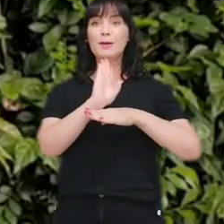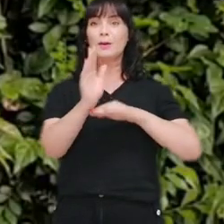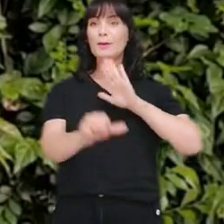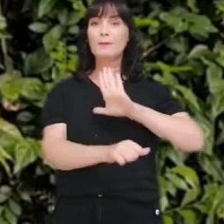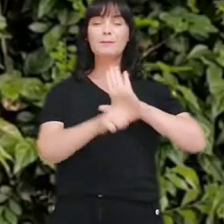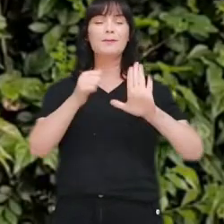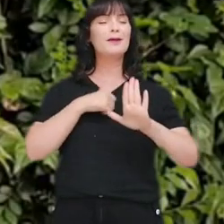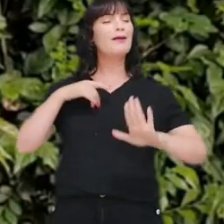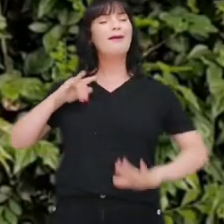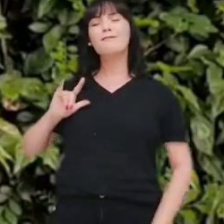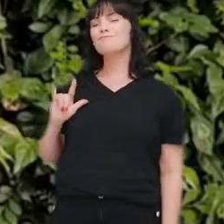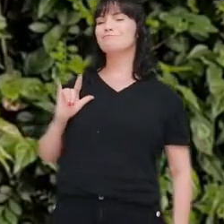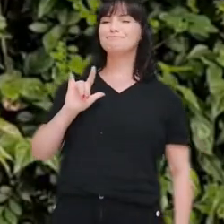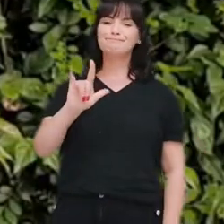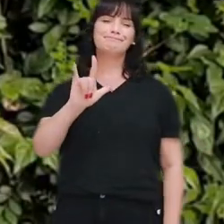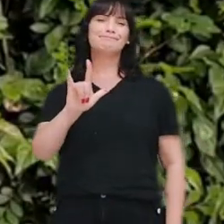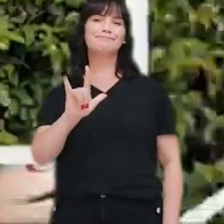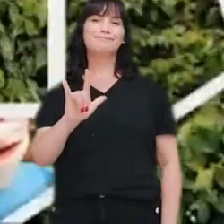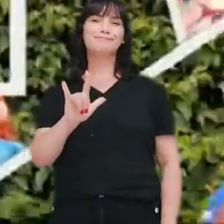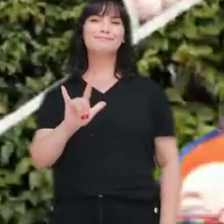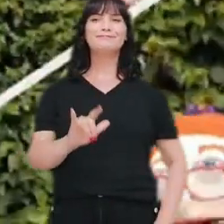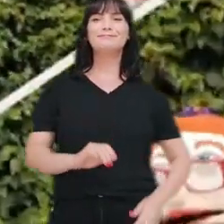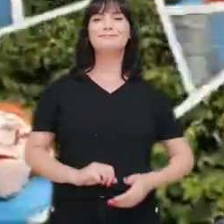vídeo, I love Londrina.